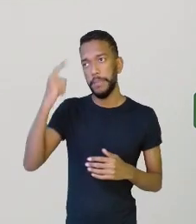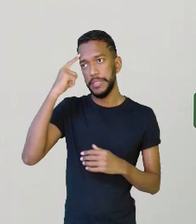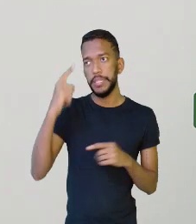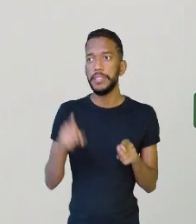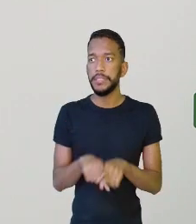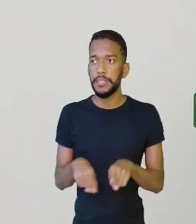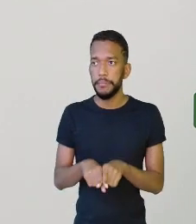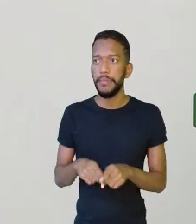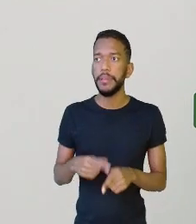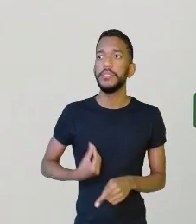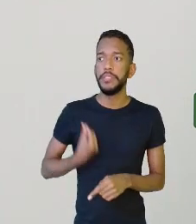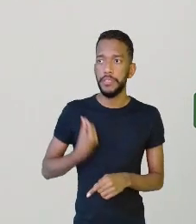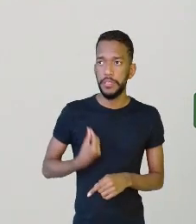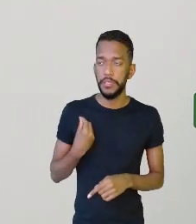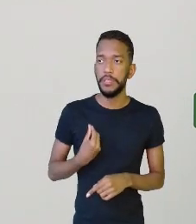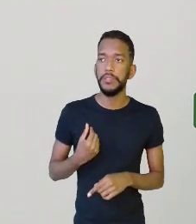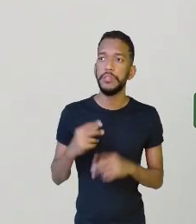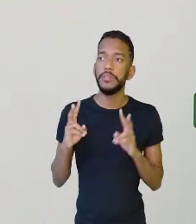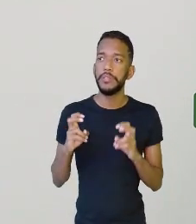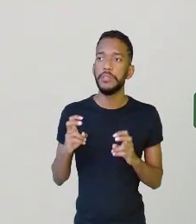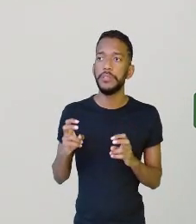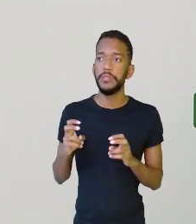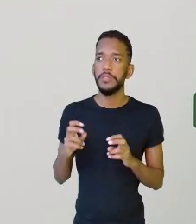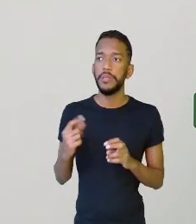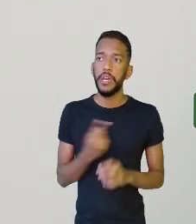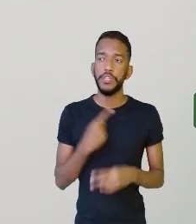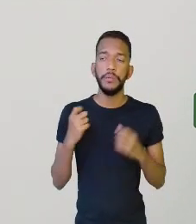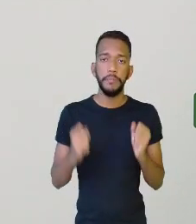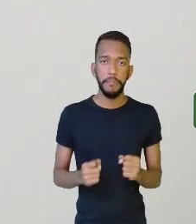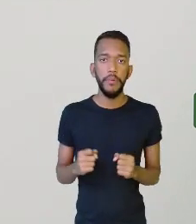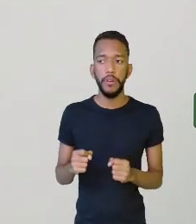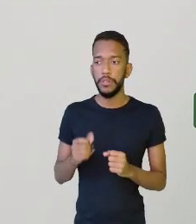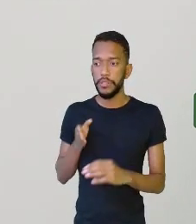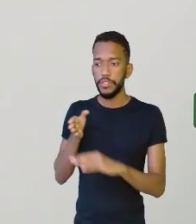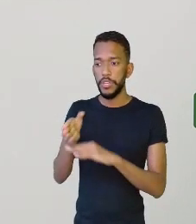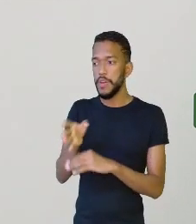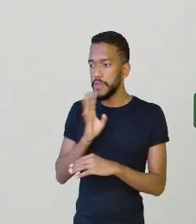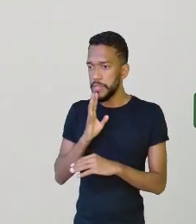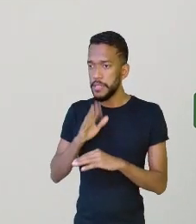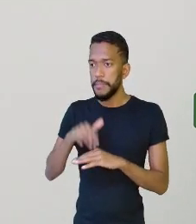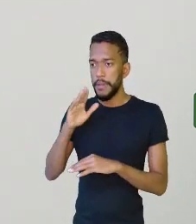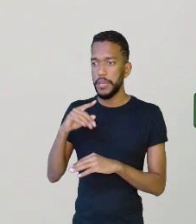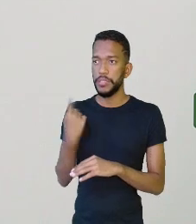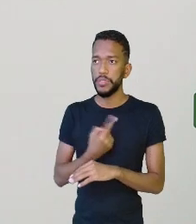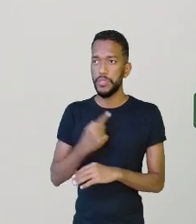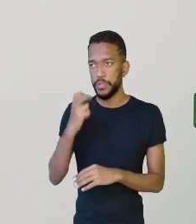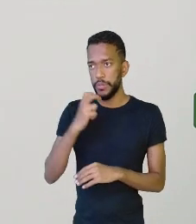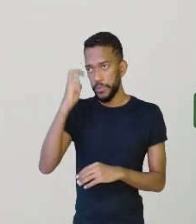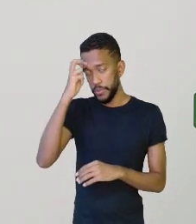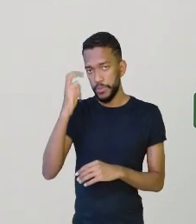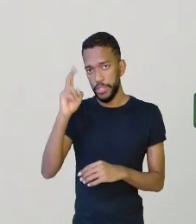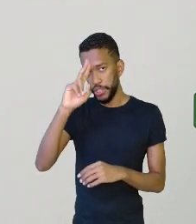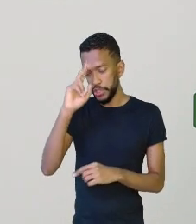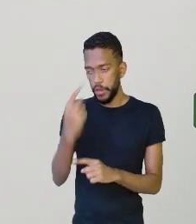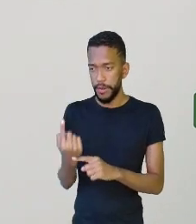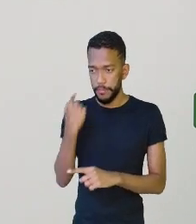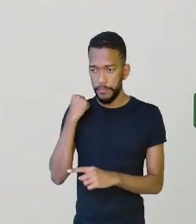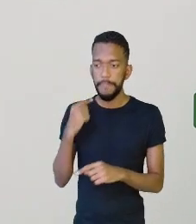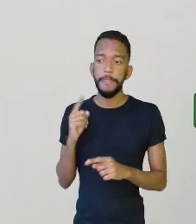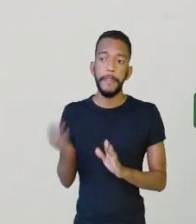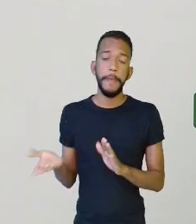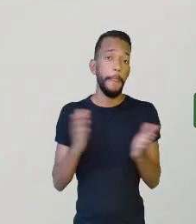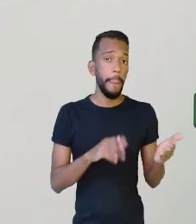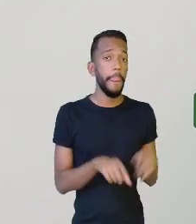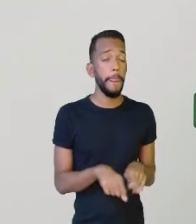pensar que existem a forma que a gente pode chegar e conhecer mais um pouco da nossa cultura, conhecer um pouco da nossa história, mas